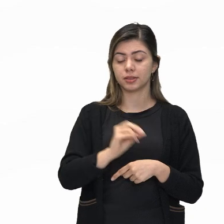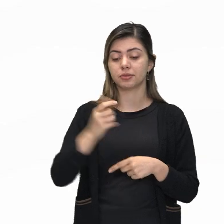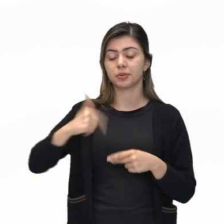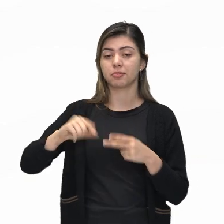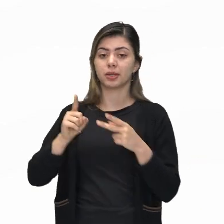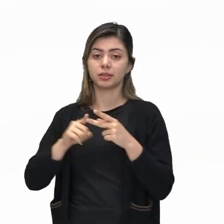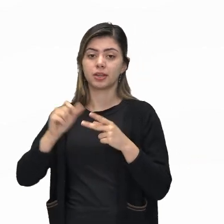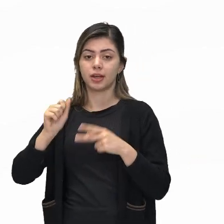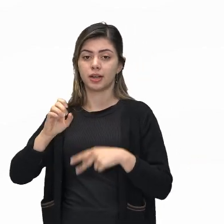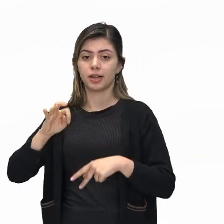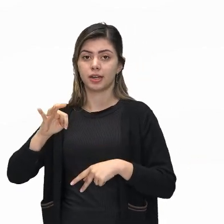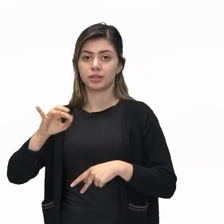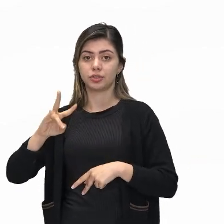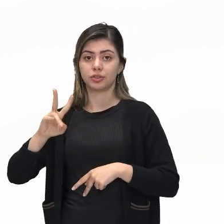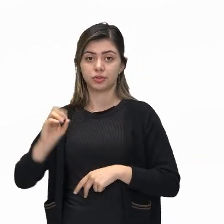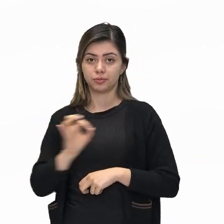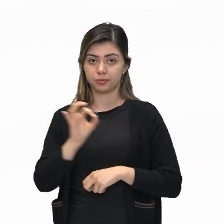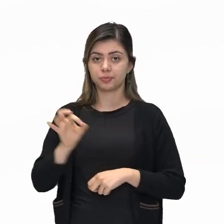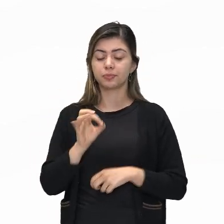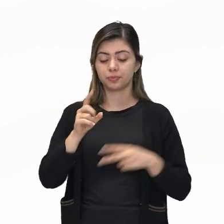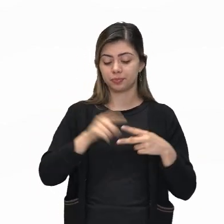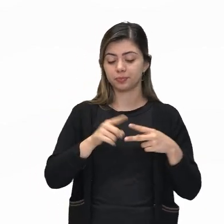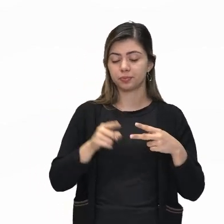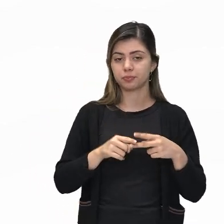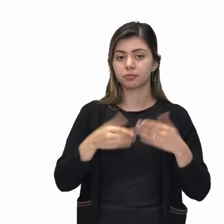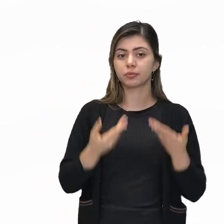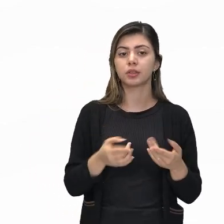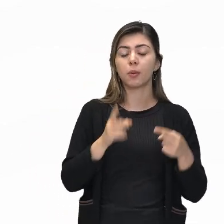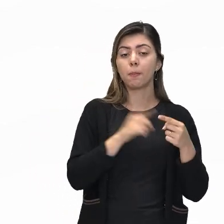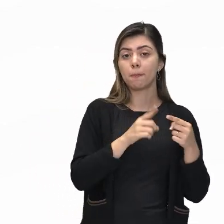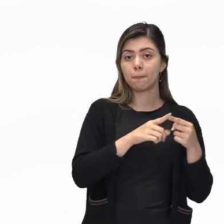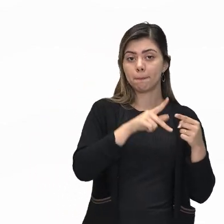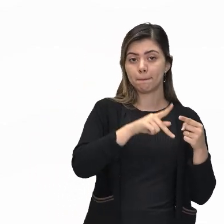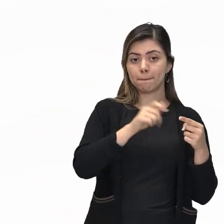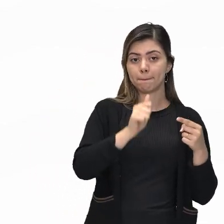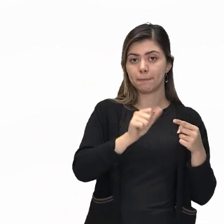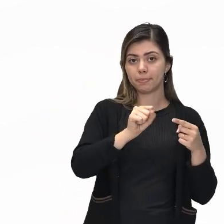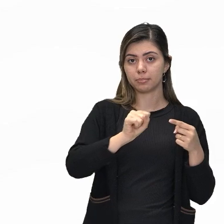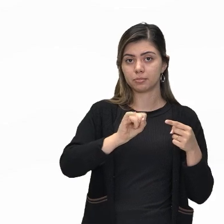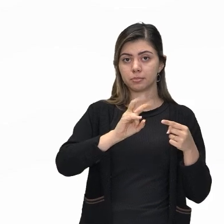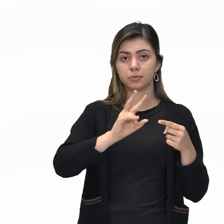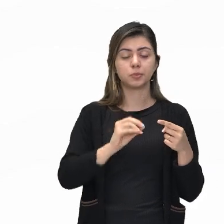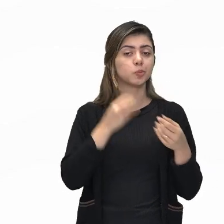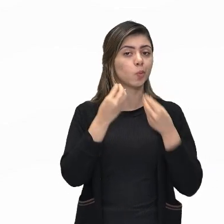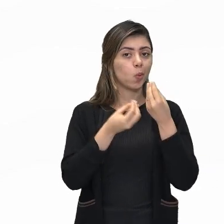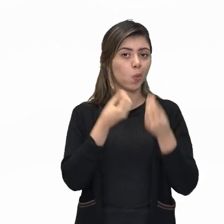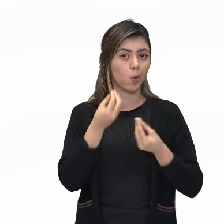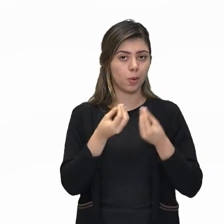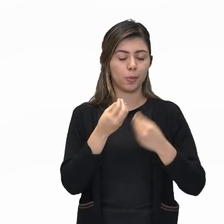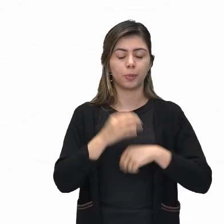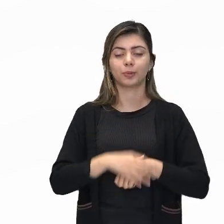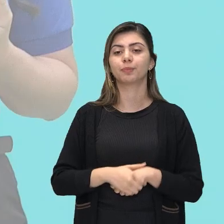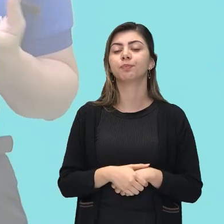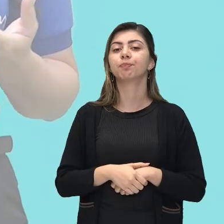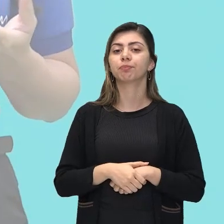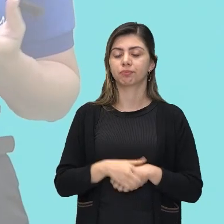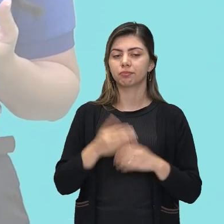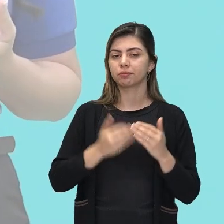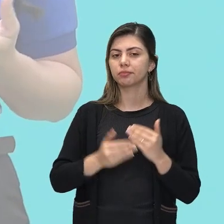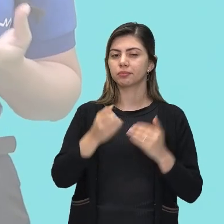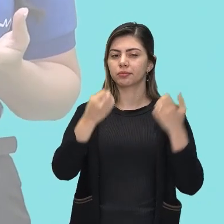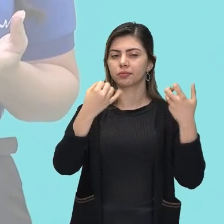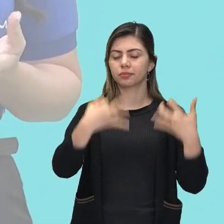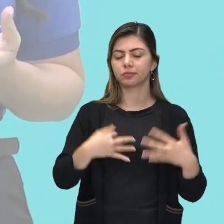e o do lazer ativo. Então, falando de lazer passivo, Eu posso falar que